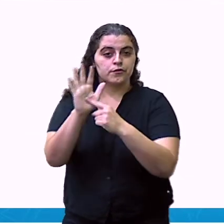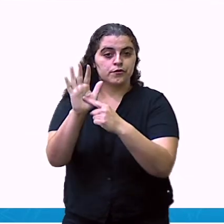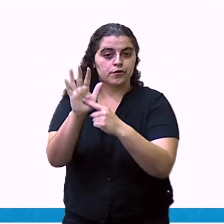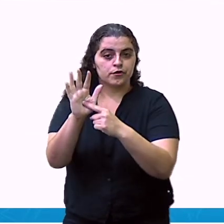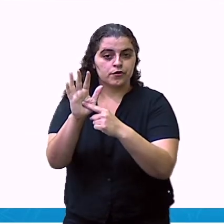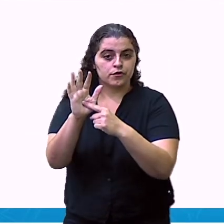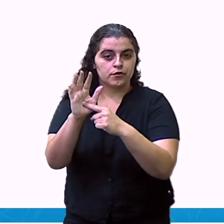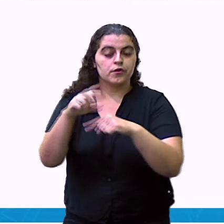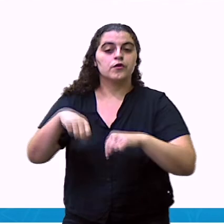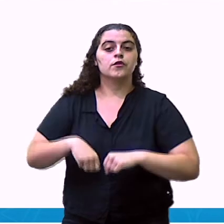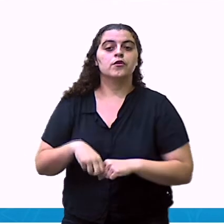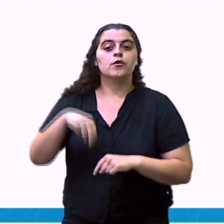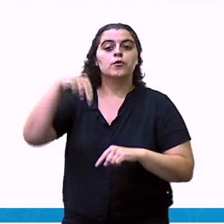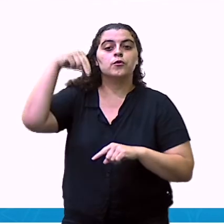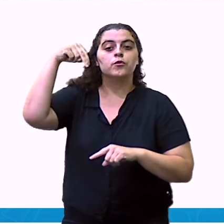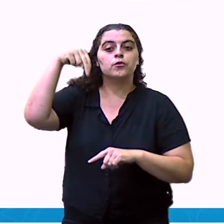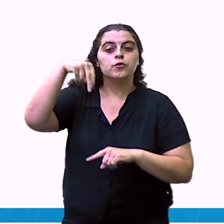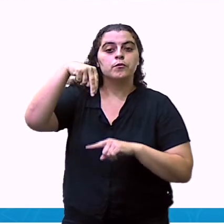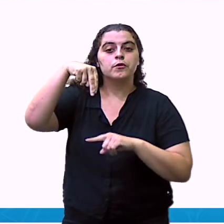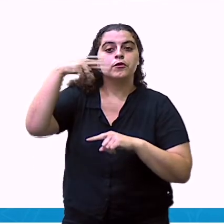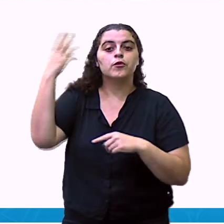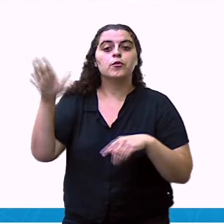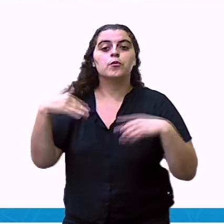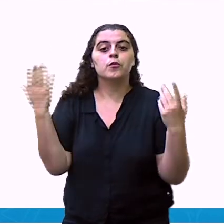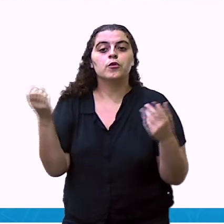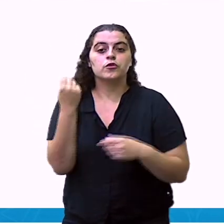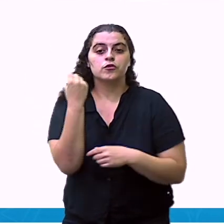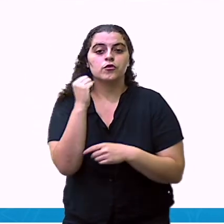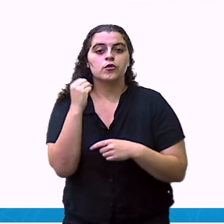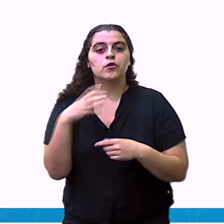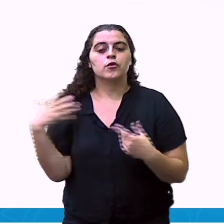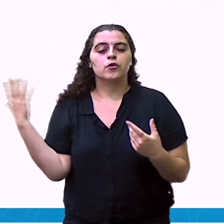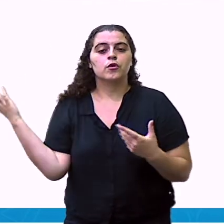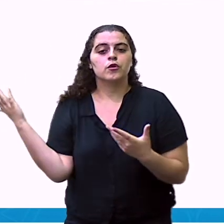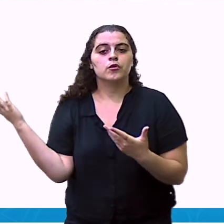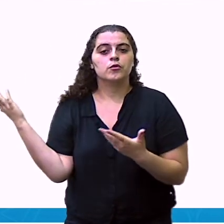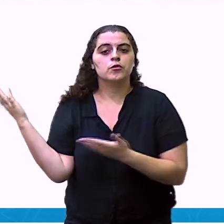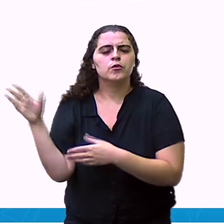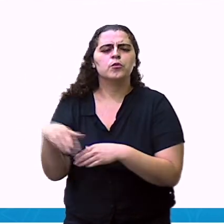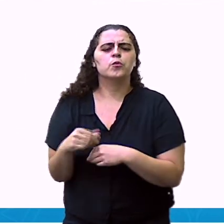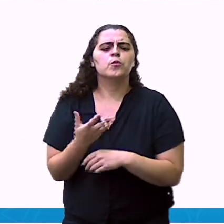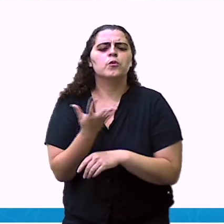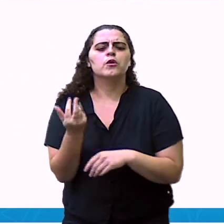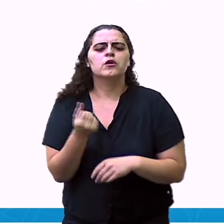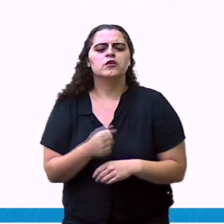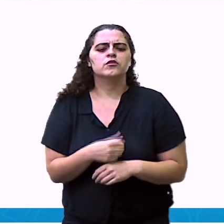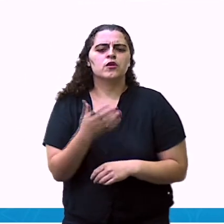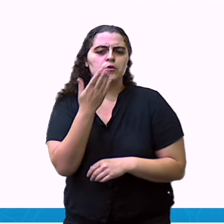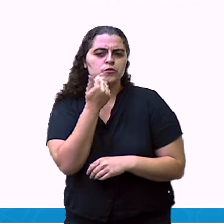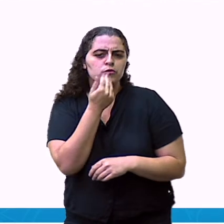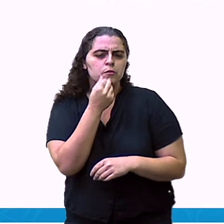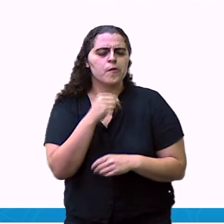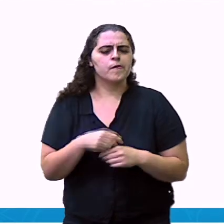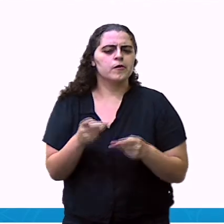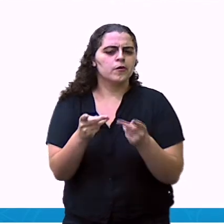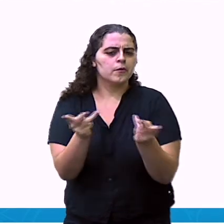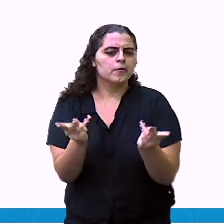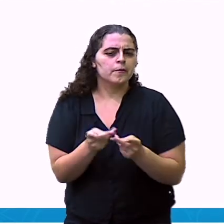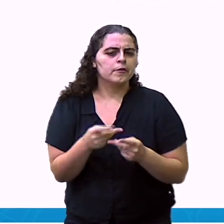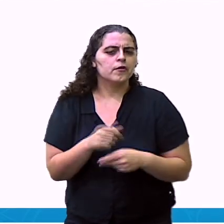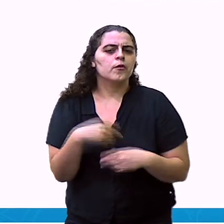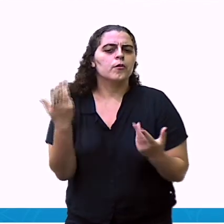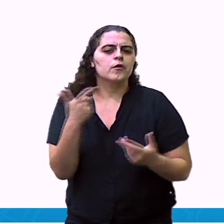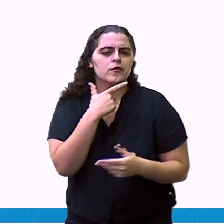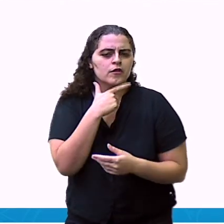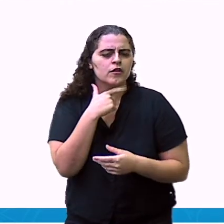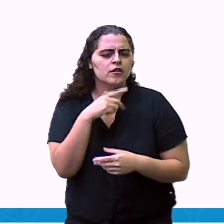o numerador? Dessas 8 partes, nós consumimos quantas? Quantos pedaços de pizza nós comemos? 2.